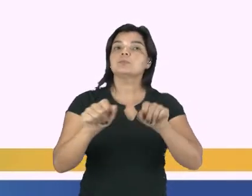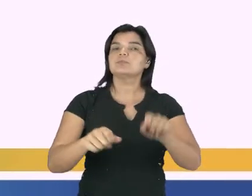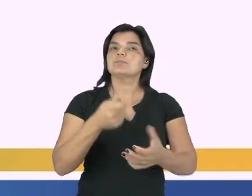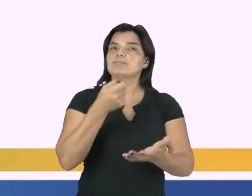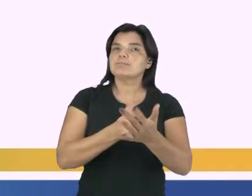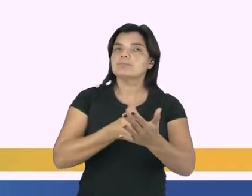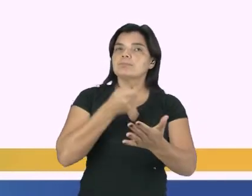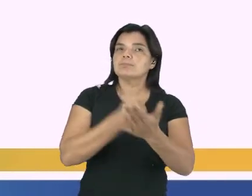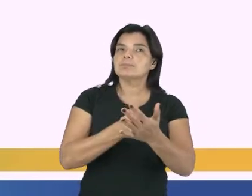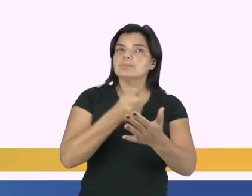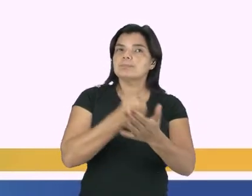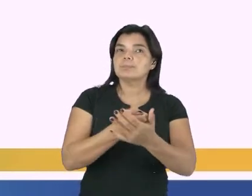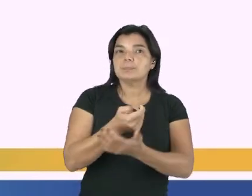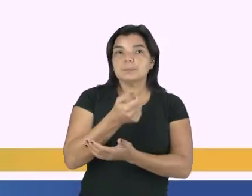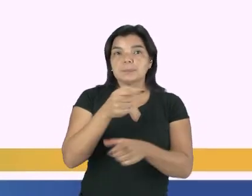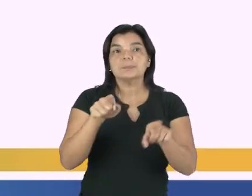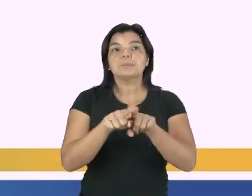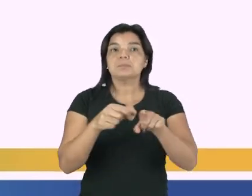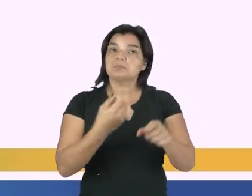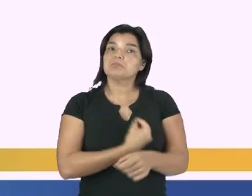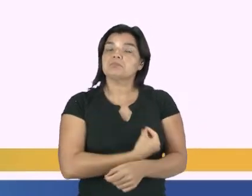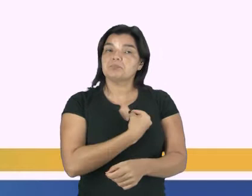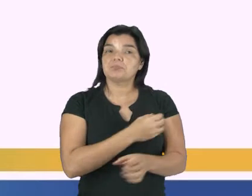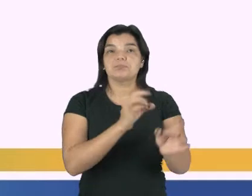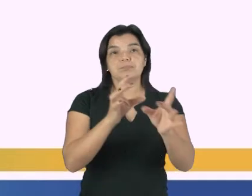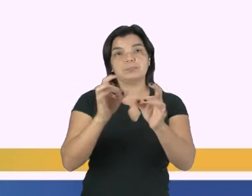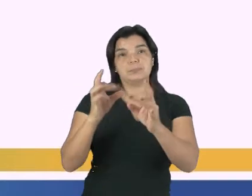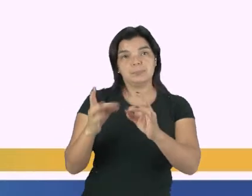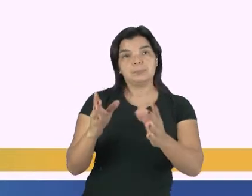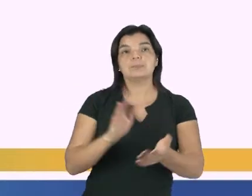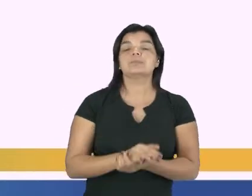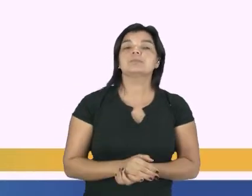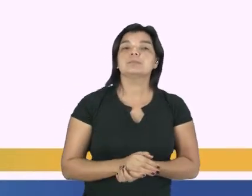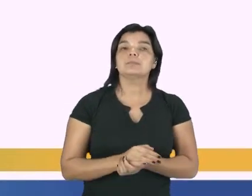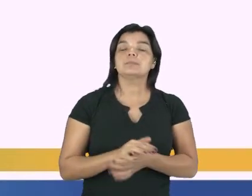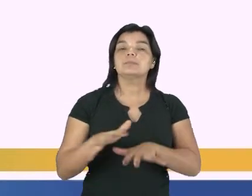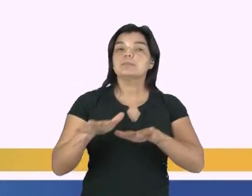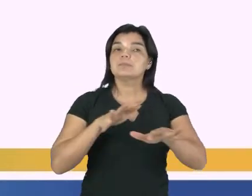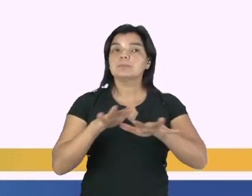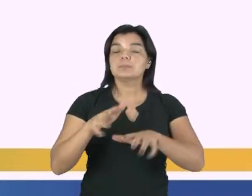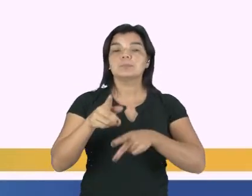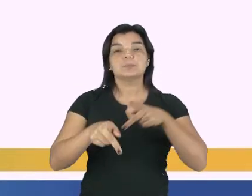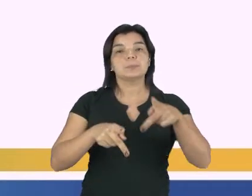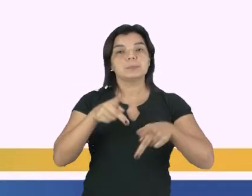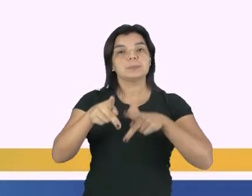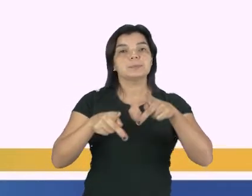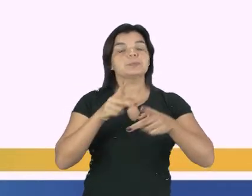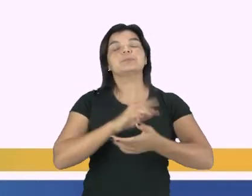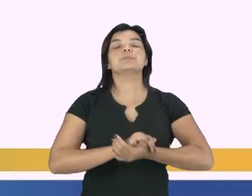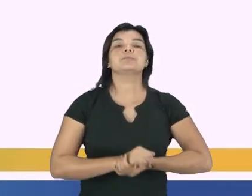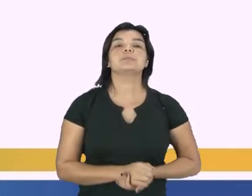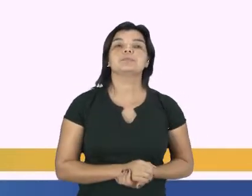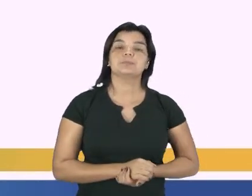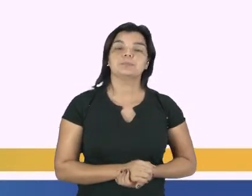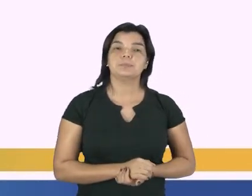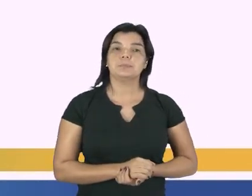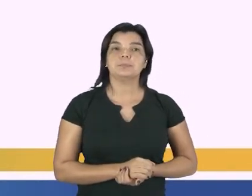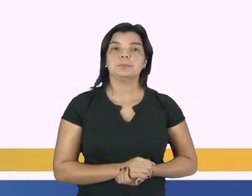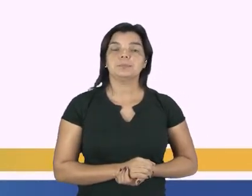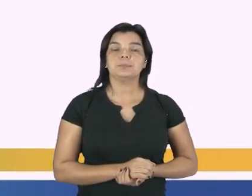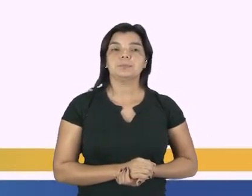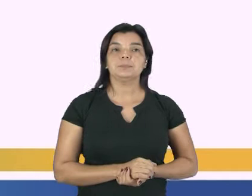membros torna-se quase inexistente quanto aos aspectos comerciais e de mobilidade,